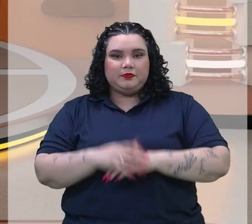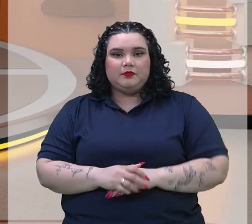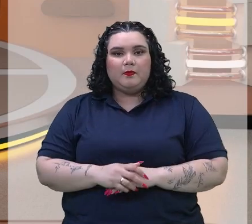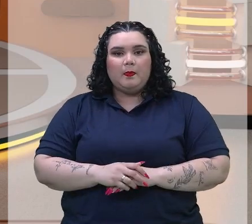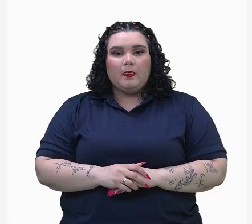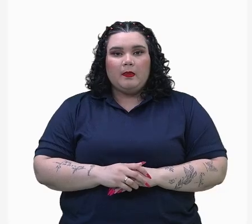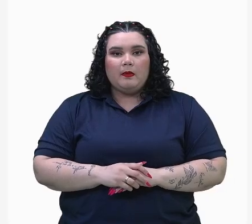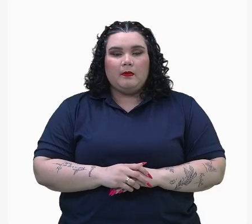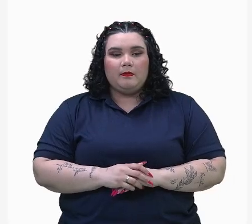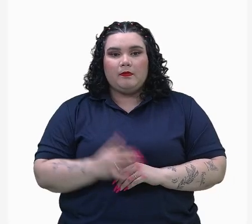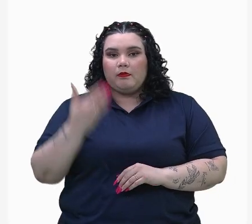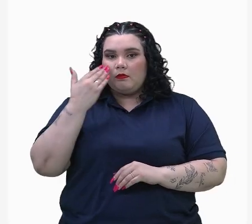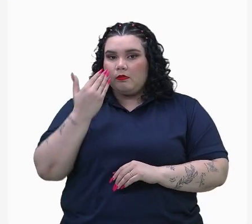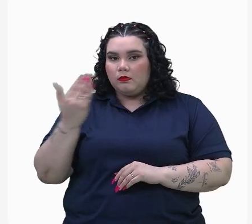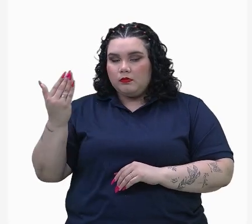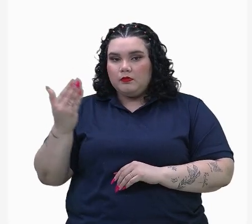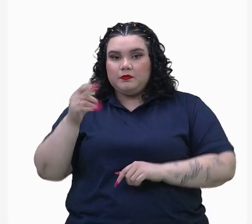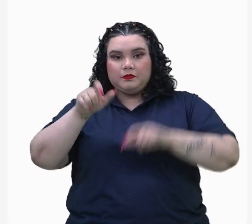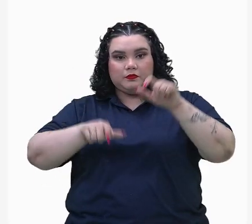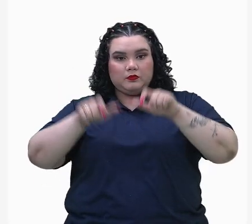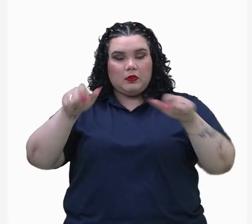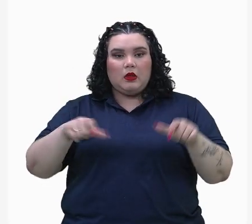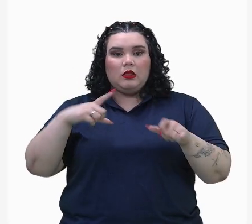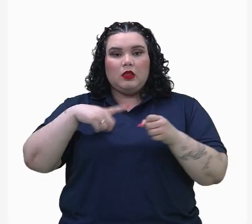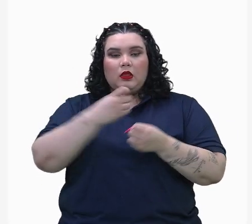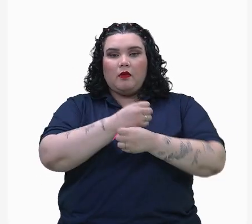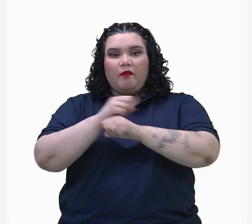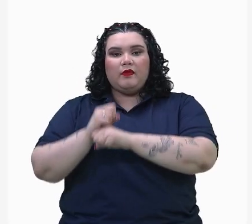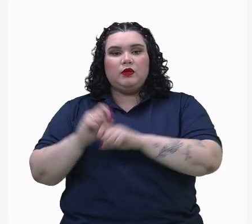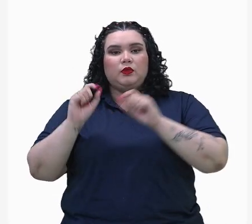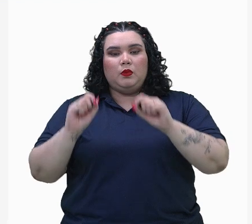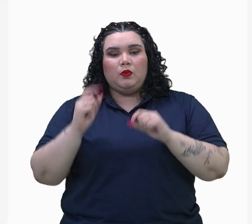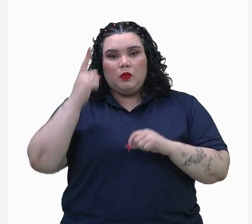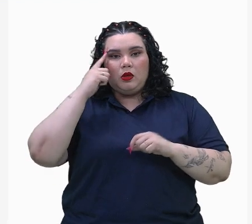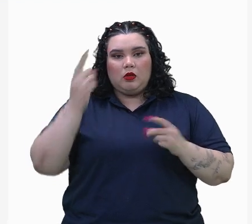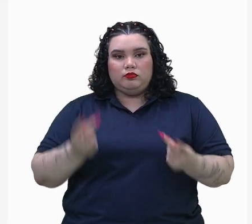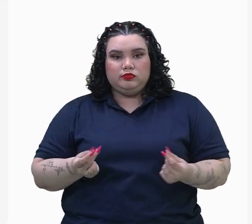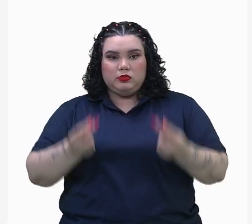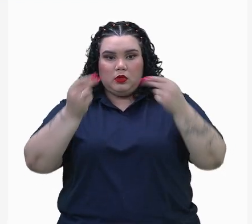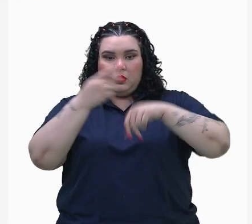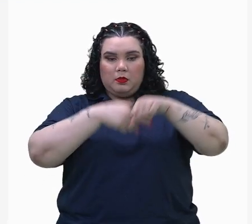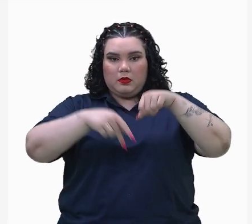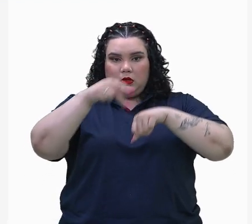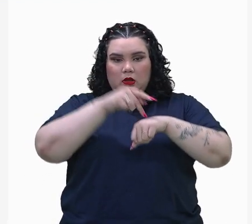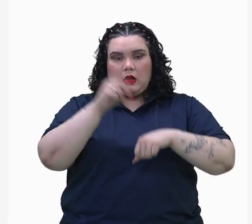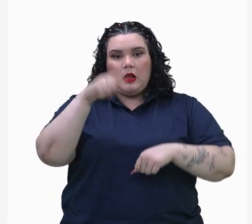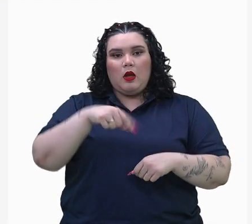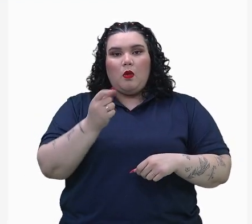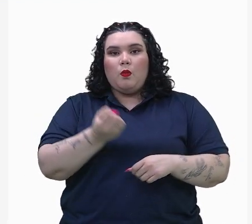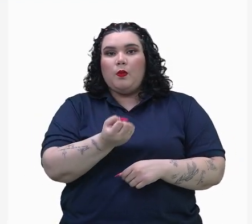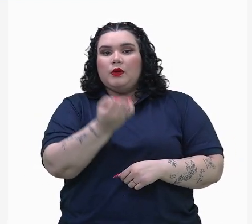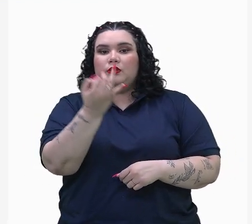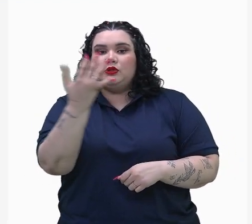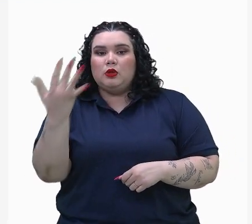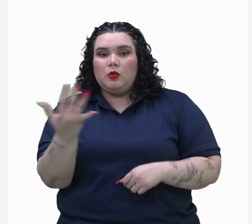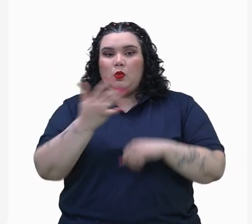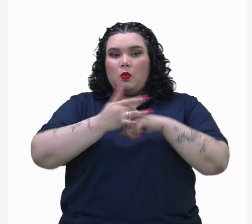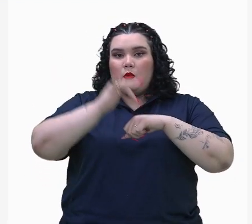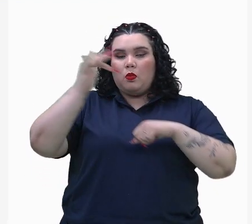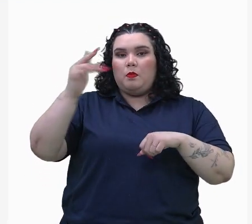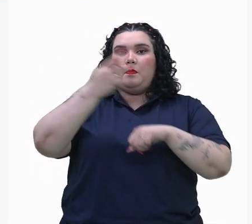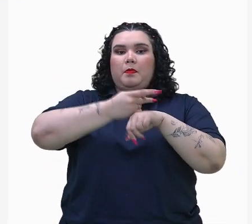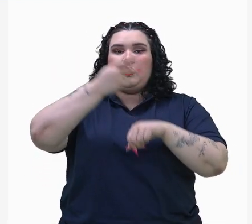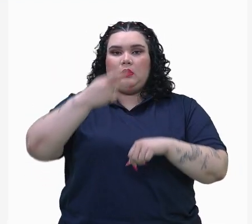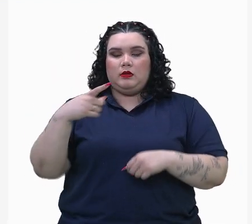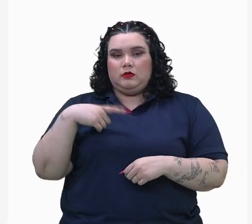gente. Os mercantilistas defendiam a ideia de que a riqueza de um país era medida pela quantidade de ouro e de